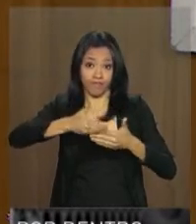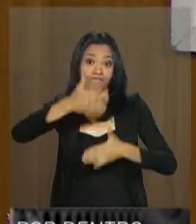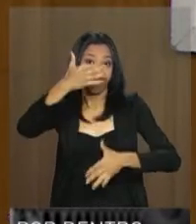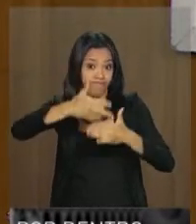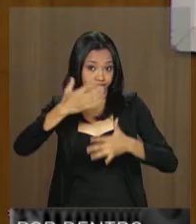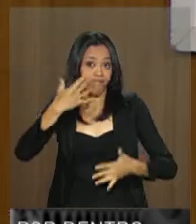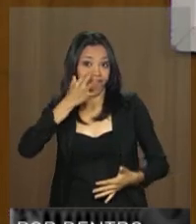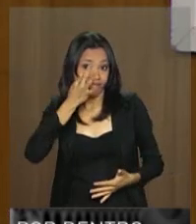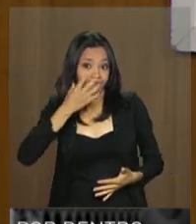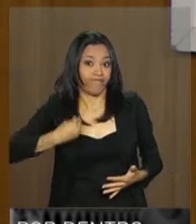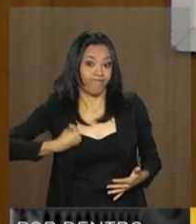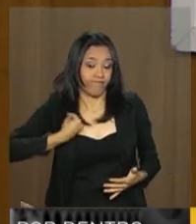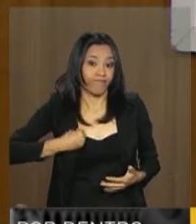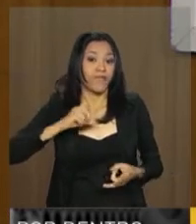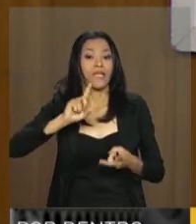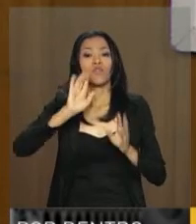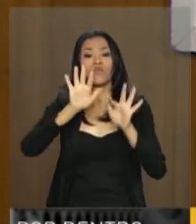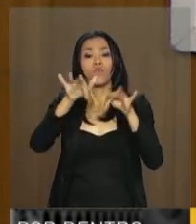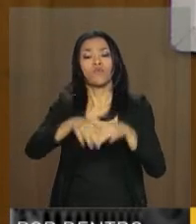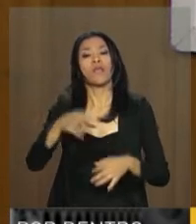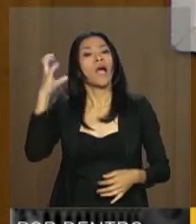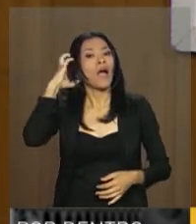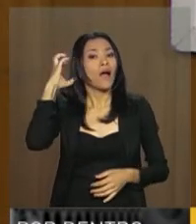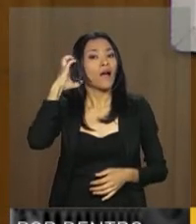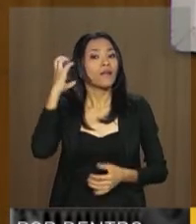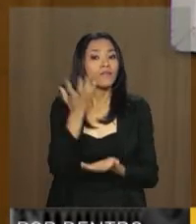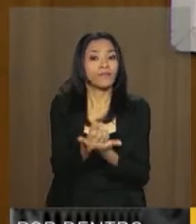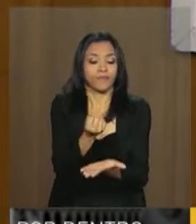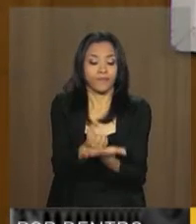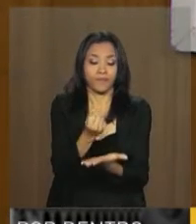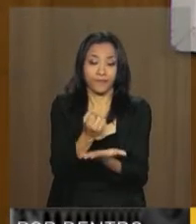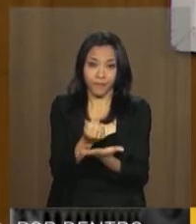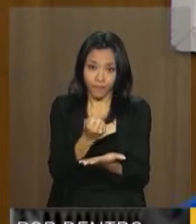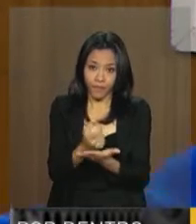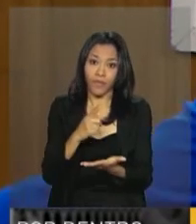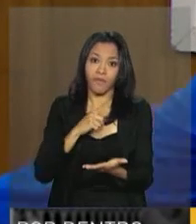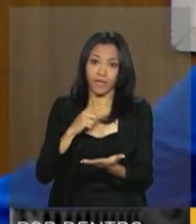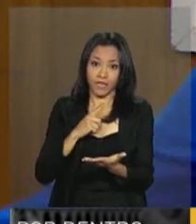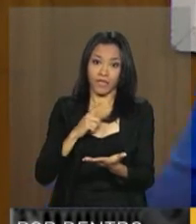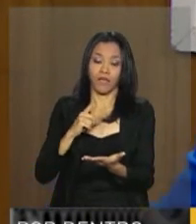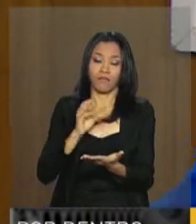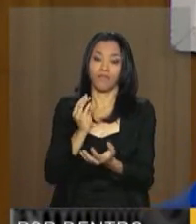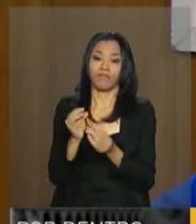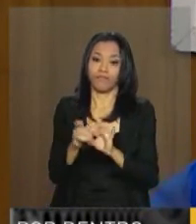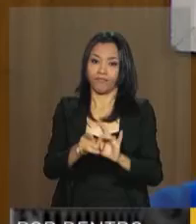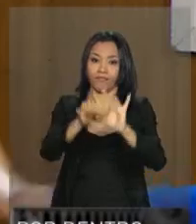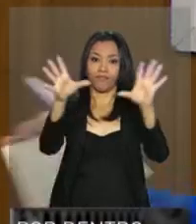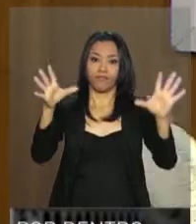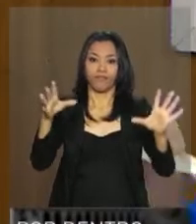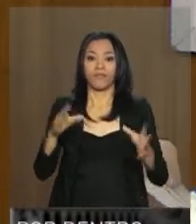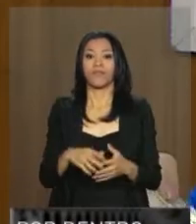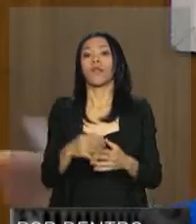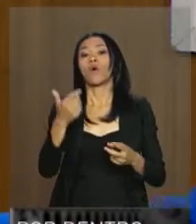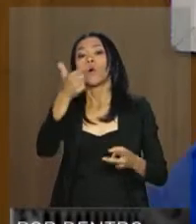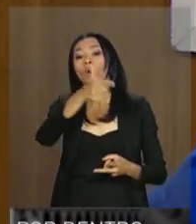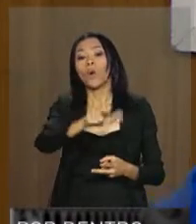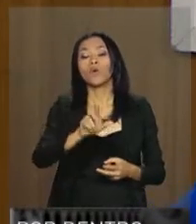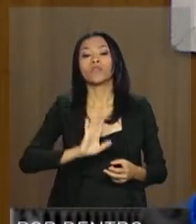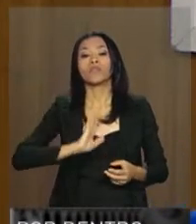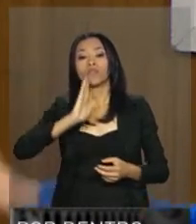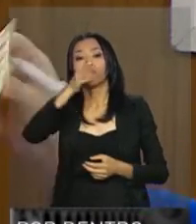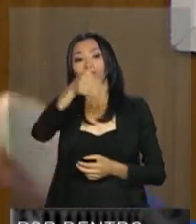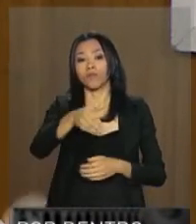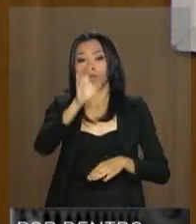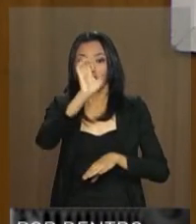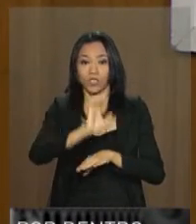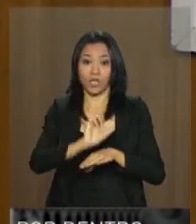do programa o áudio vai estar disponível no site da rede nacional de rádio agora a gente vai pra mais uma emissora vamos até o rio de